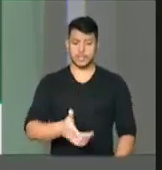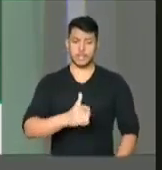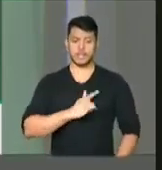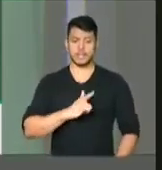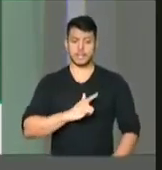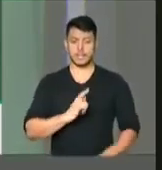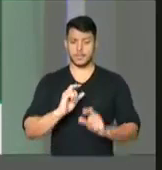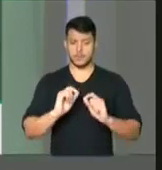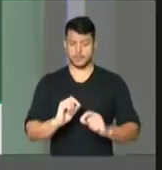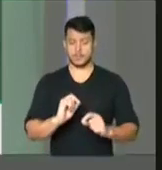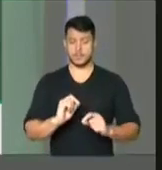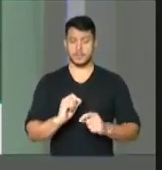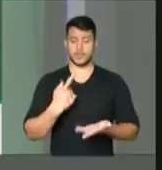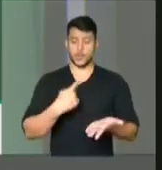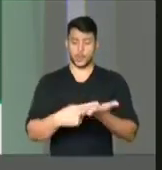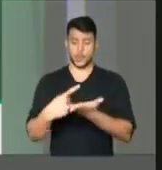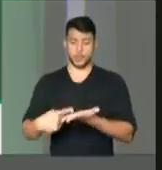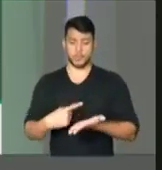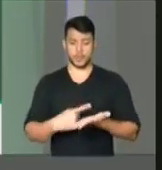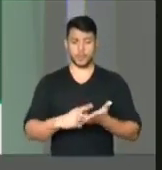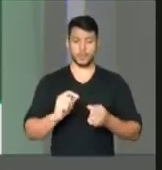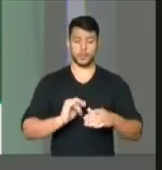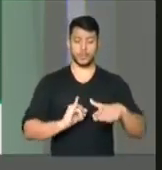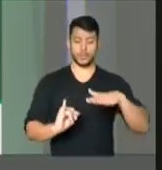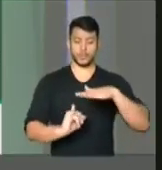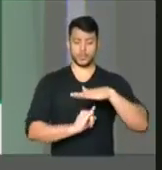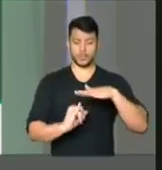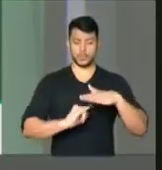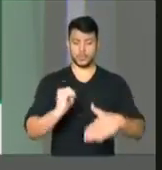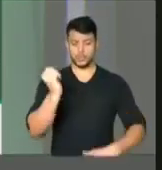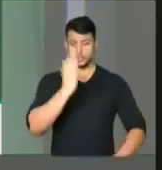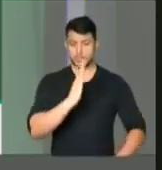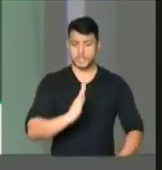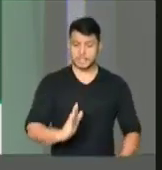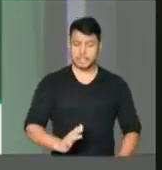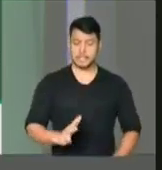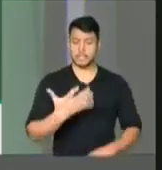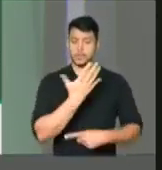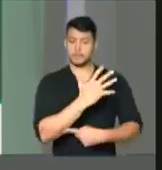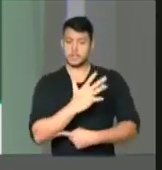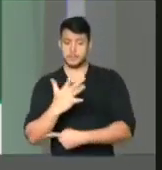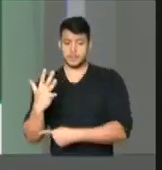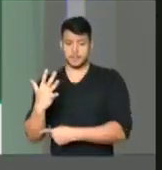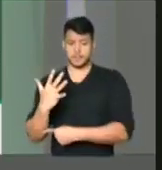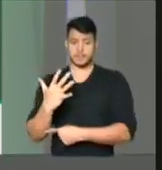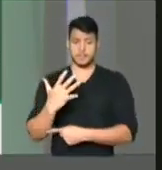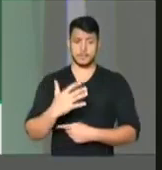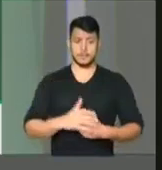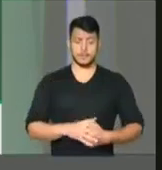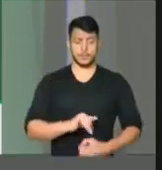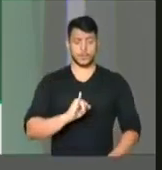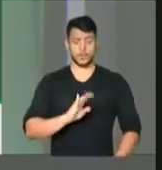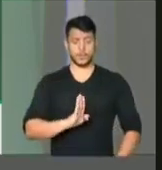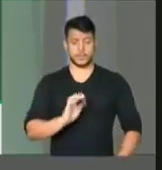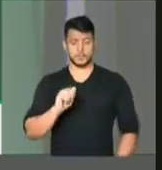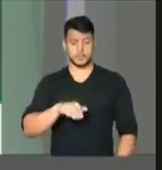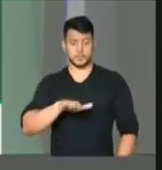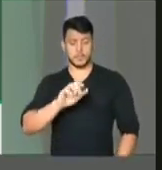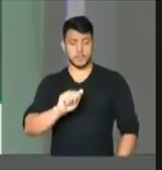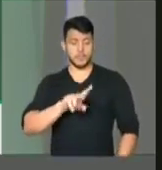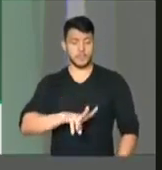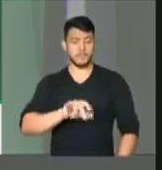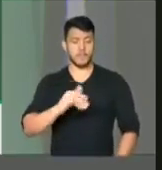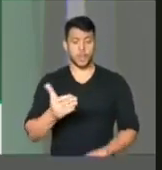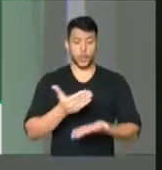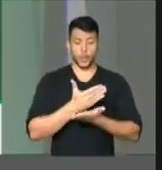alinhados junto com o Instituto Brasileiro do Meio Ambiente e dos Recursos Naturais Renováveis, IBAMA,